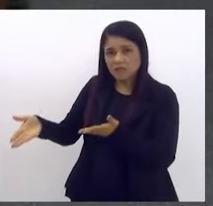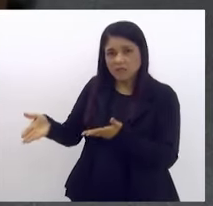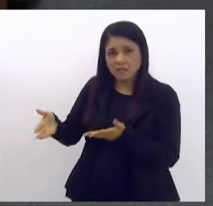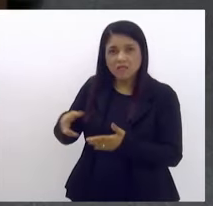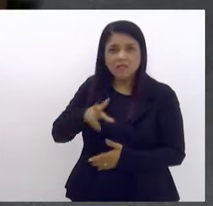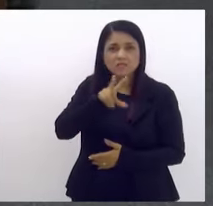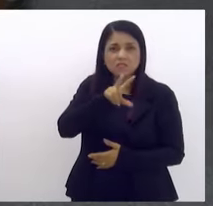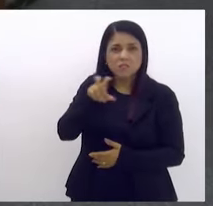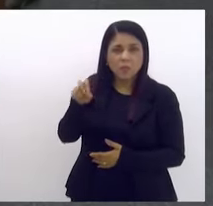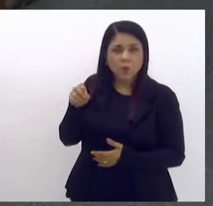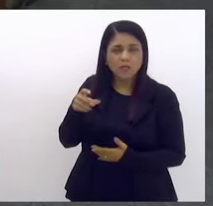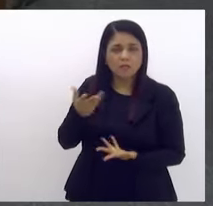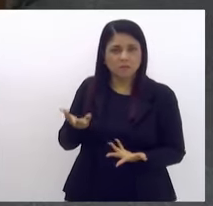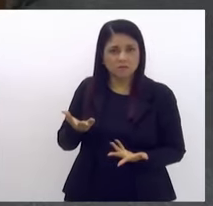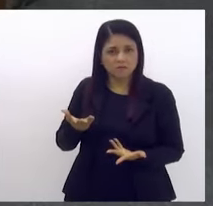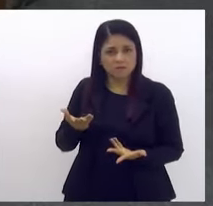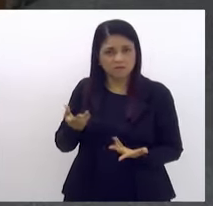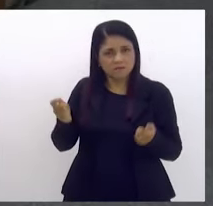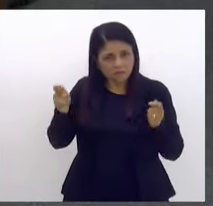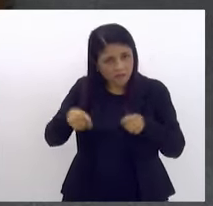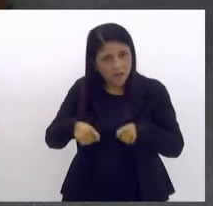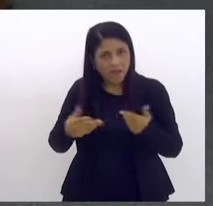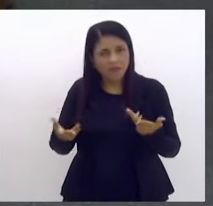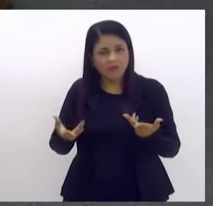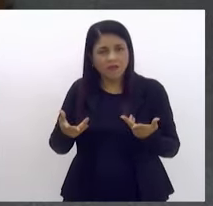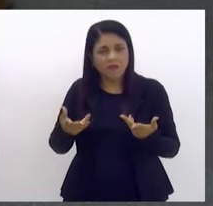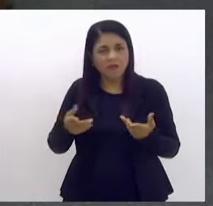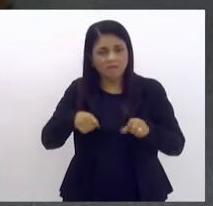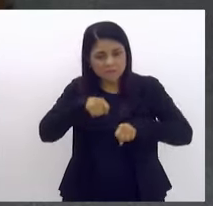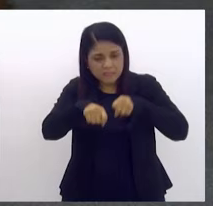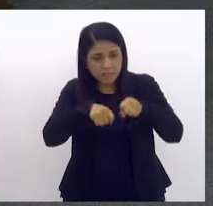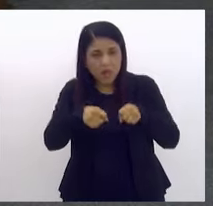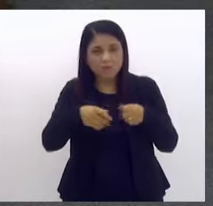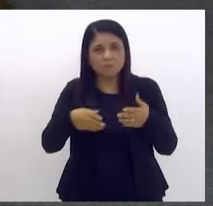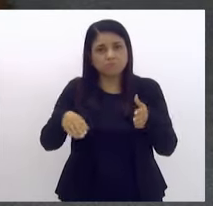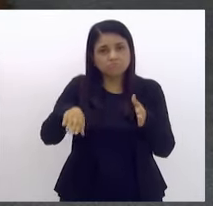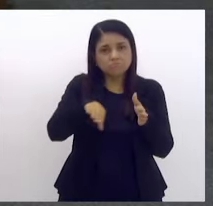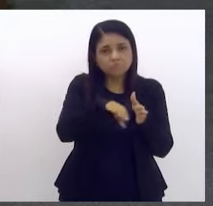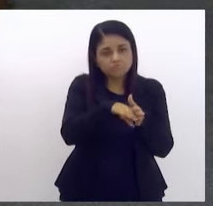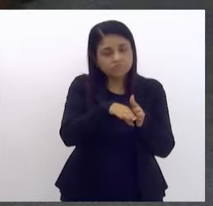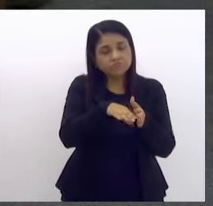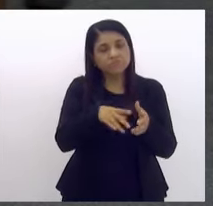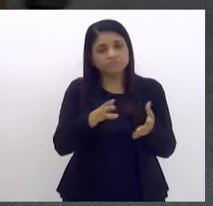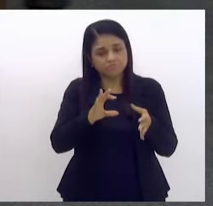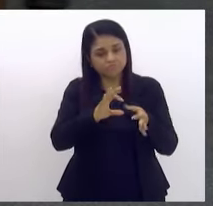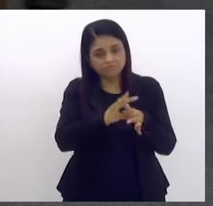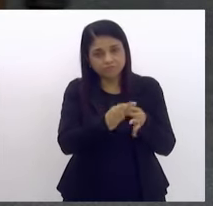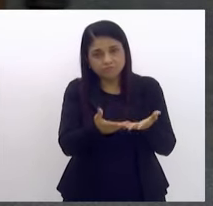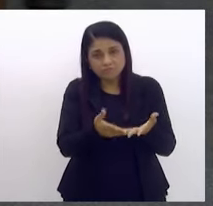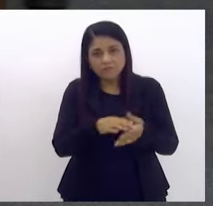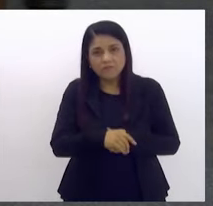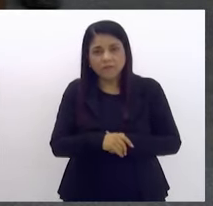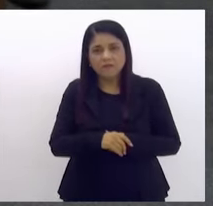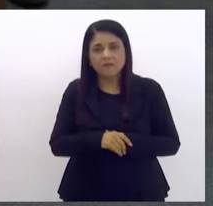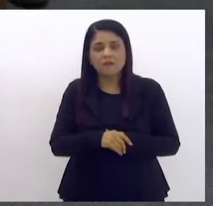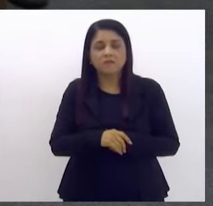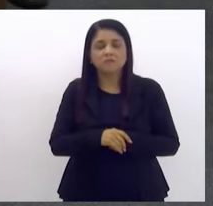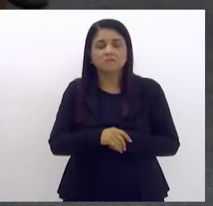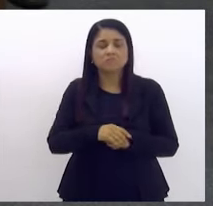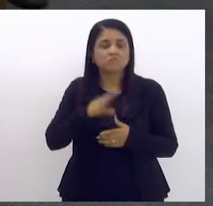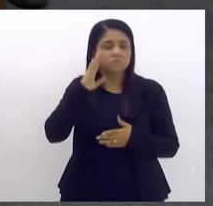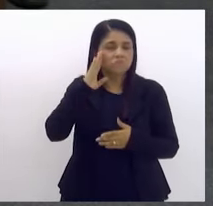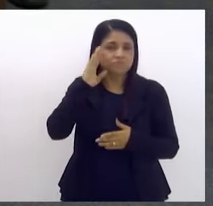50 lugares? Vai precisar ter uma fonte de custeio apontada? A gente não tem dúvida que se enquadra, né, no